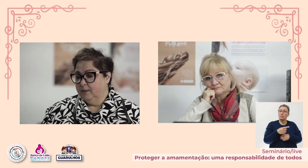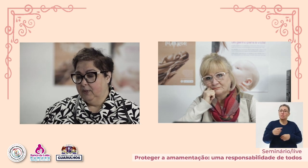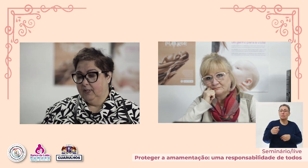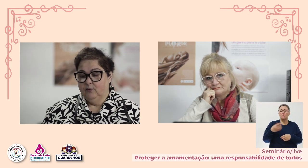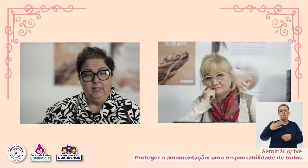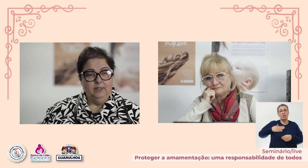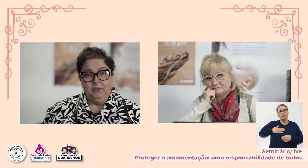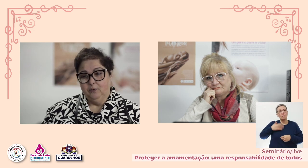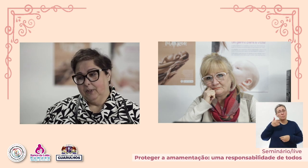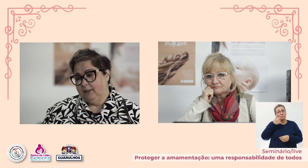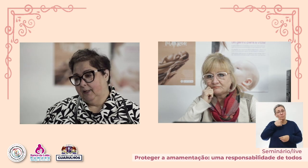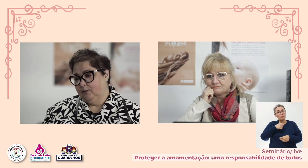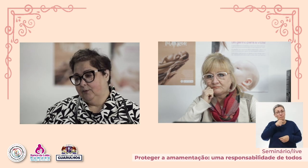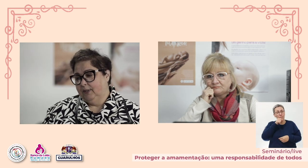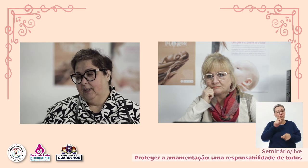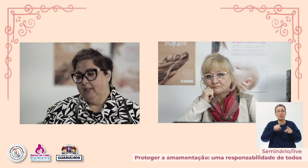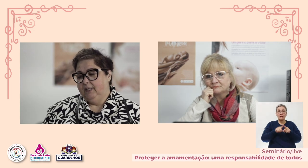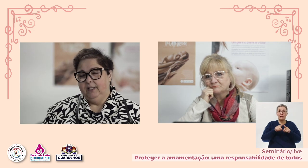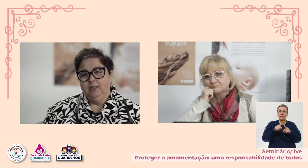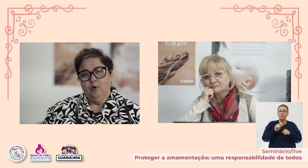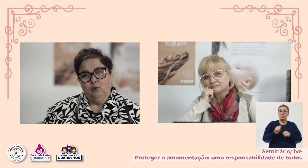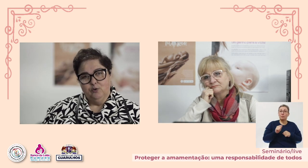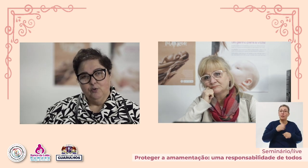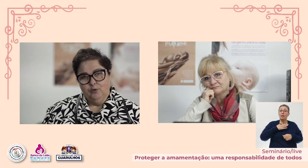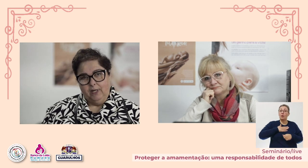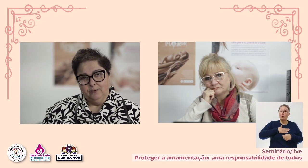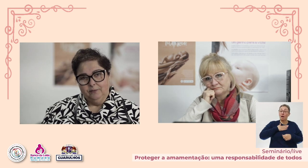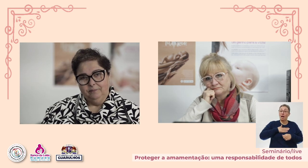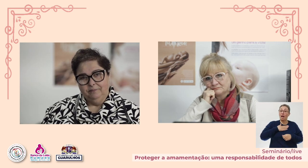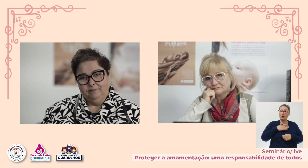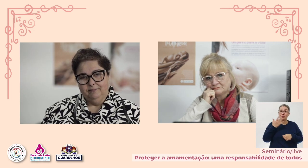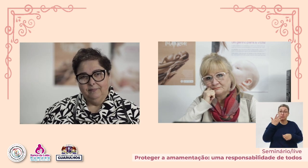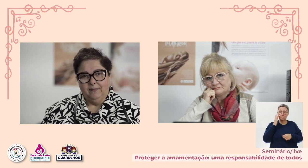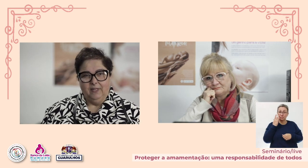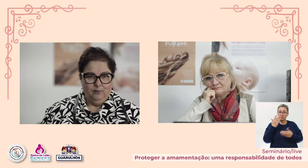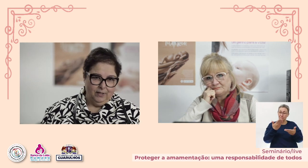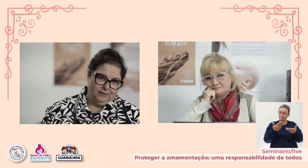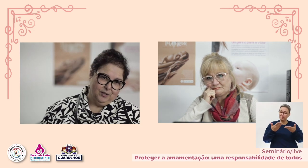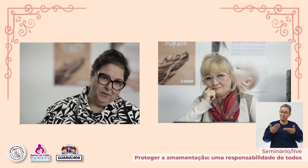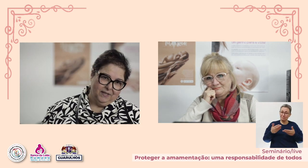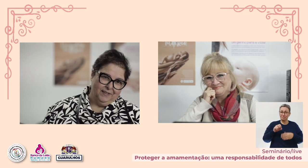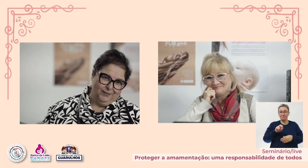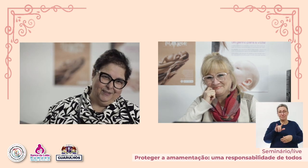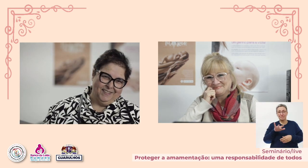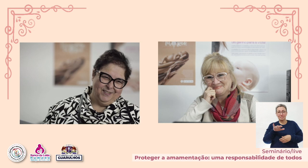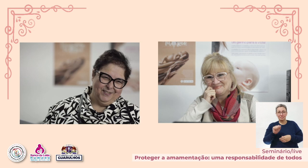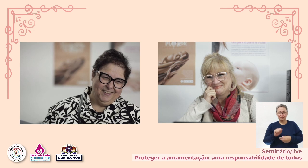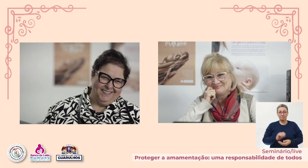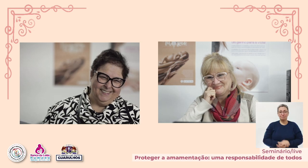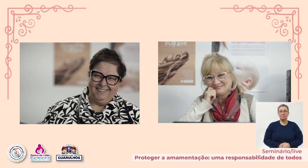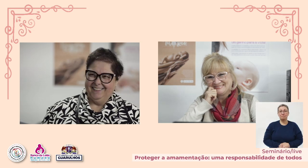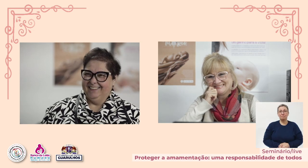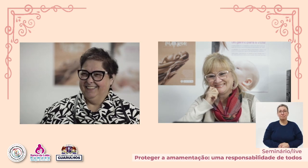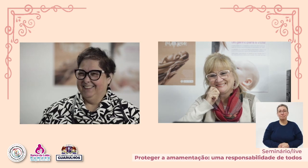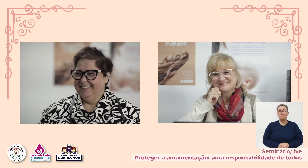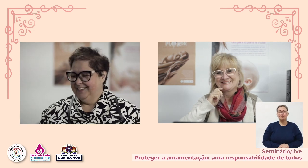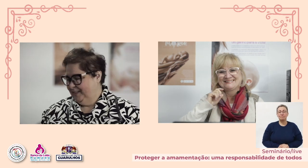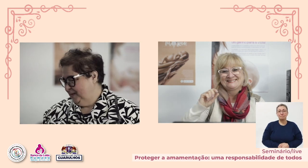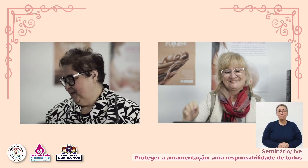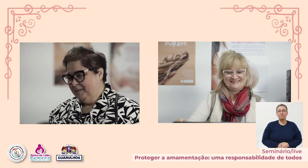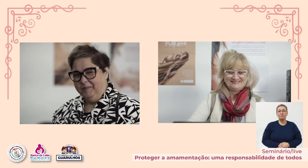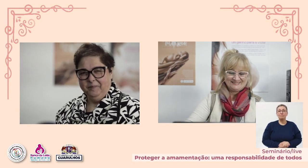a Semana do Aleitamento Materno e o Agosto Dourado. Eu quero chamar a doutora Silvia.